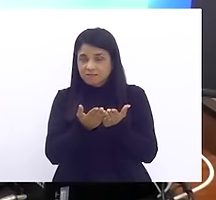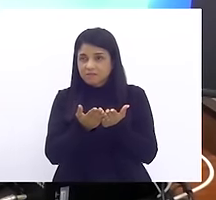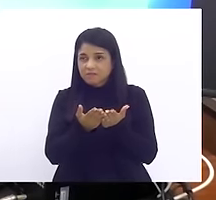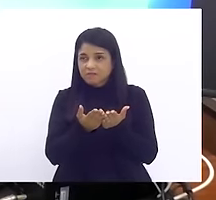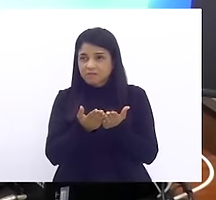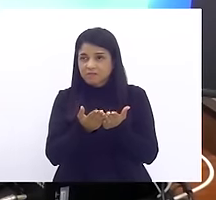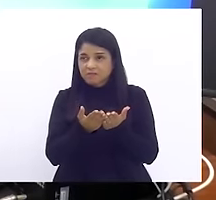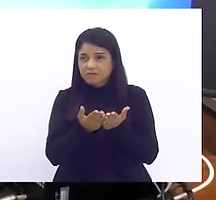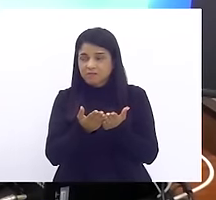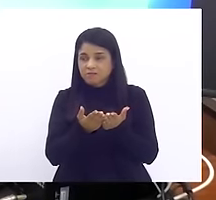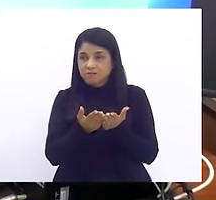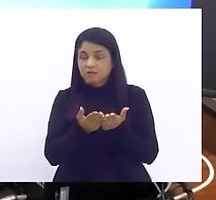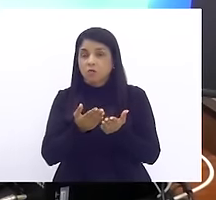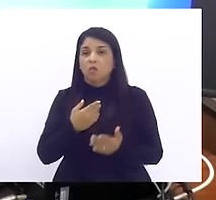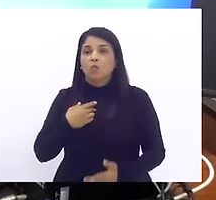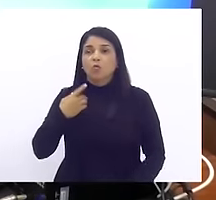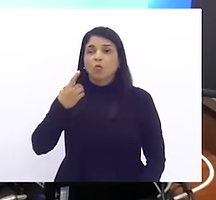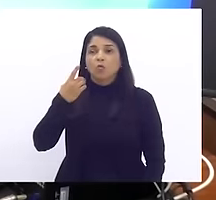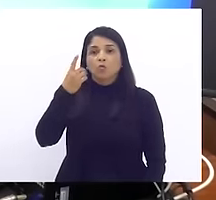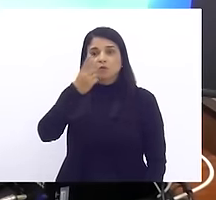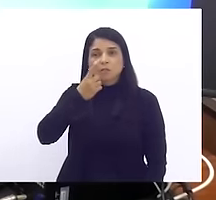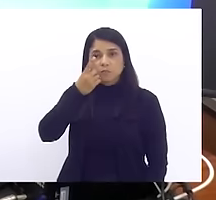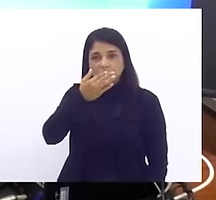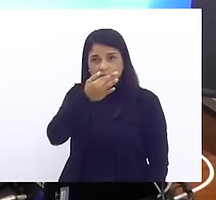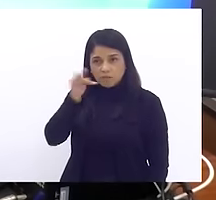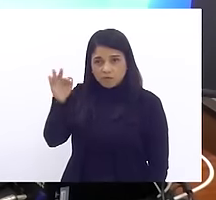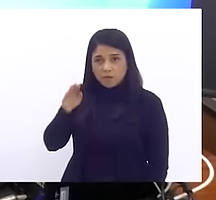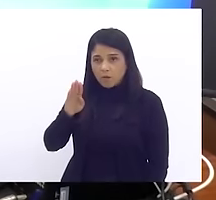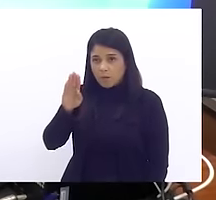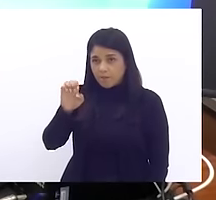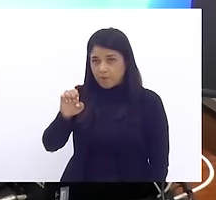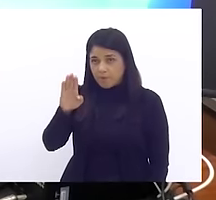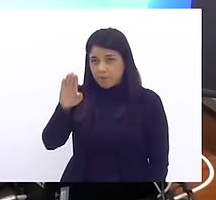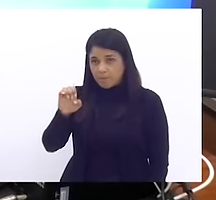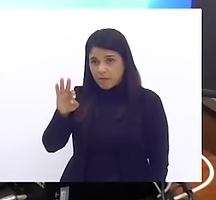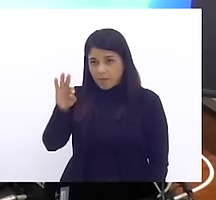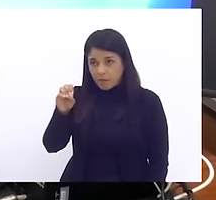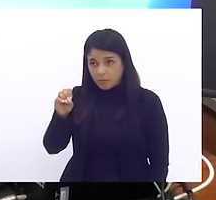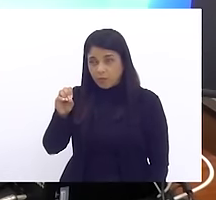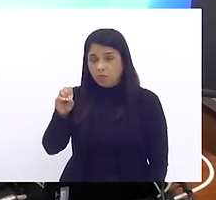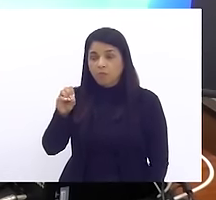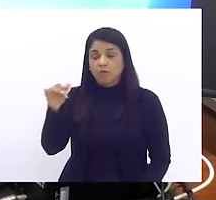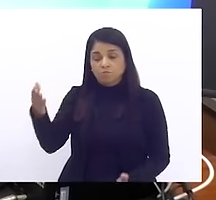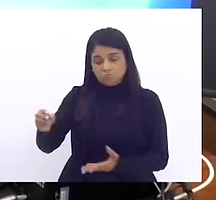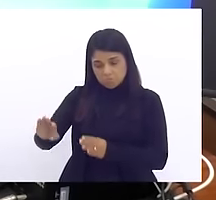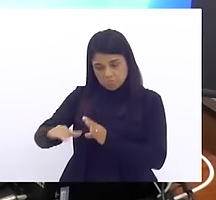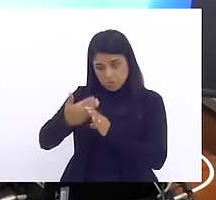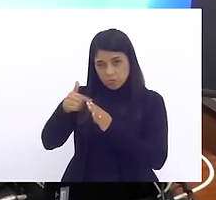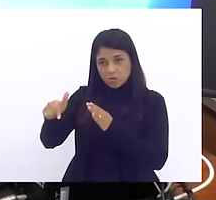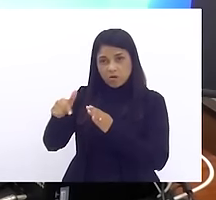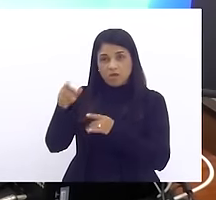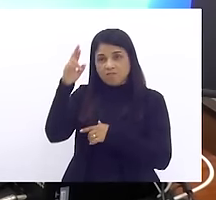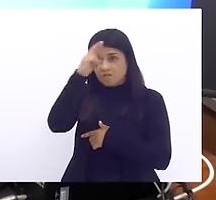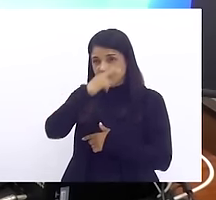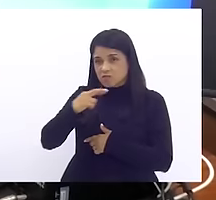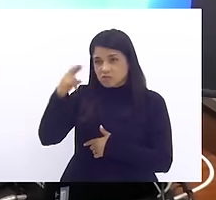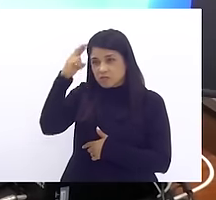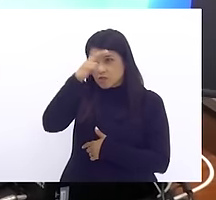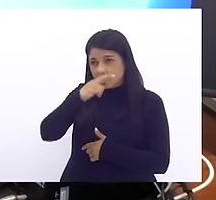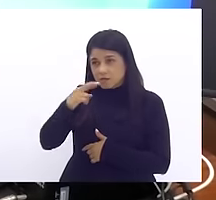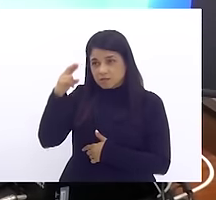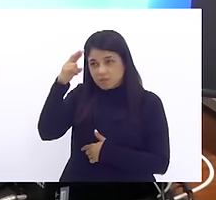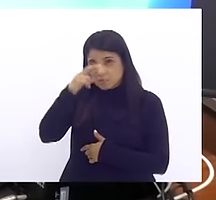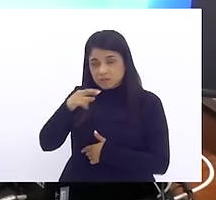questionário Federal Bebeto acabou de me mandar mensagem aqui que em uma de uma desabordagem dele lá e fiscalizações com deputado